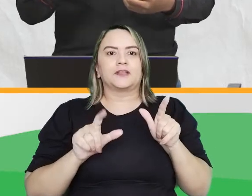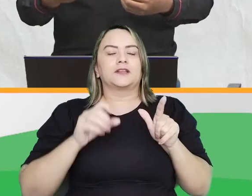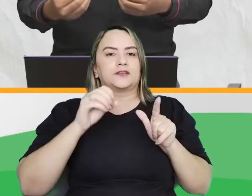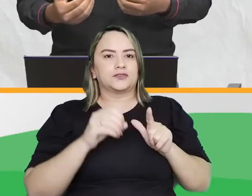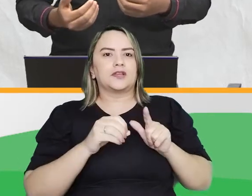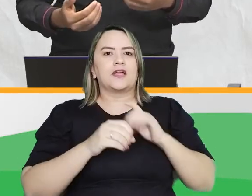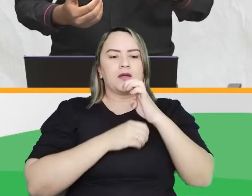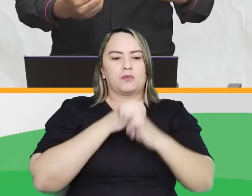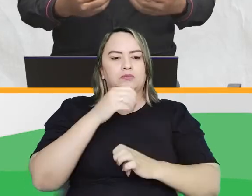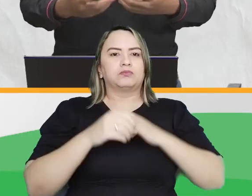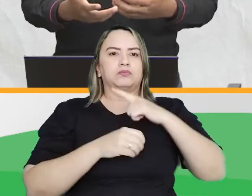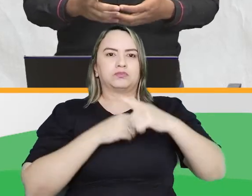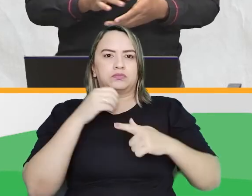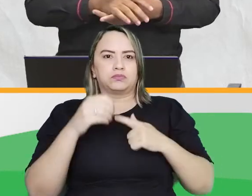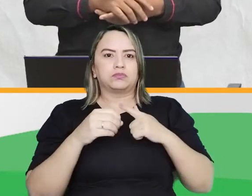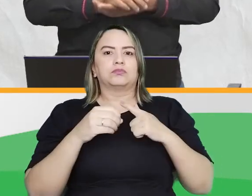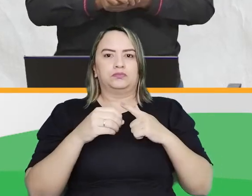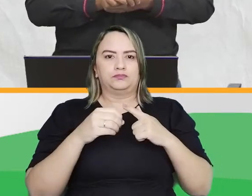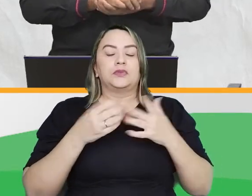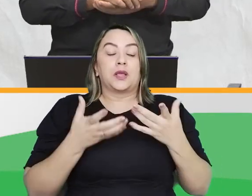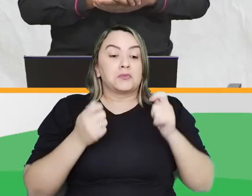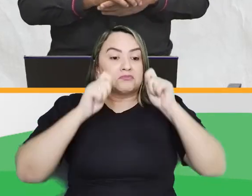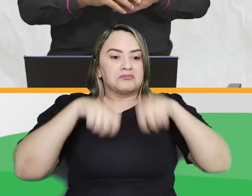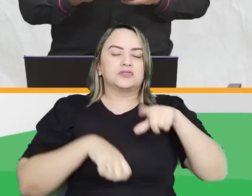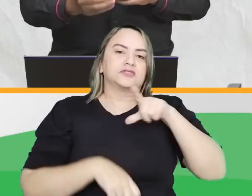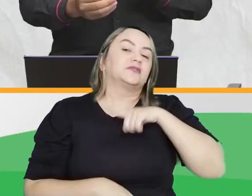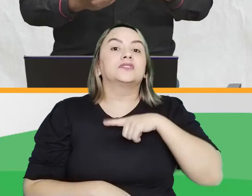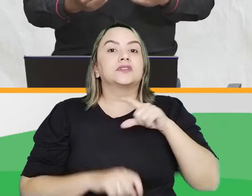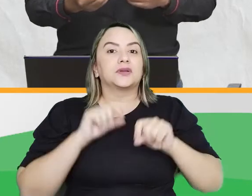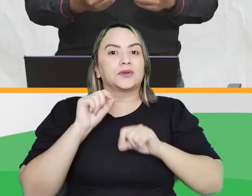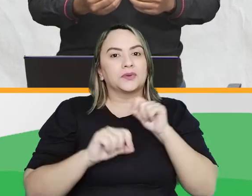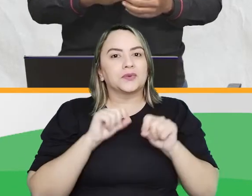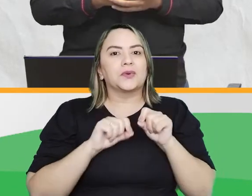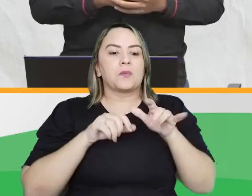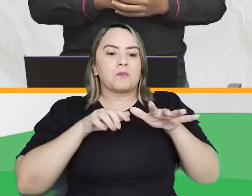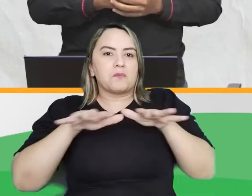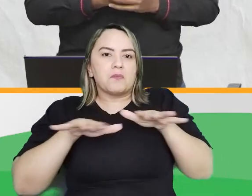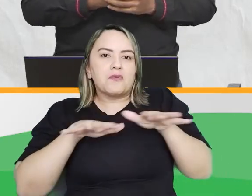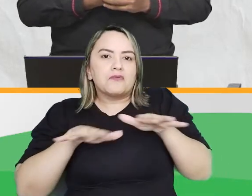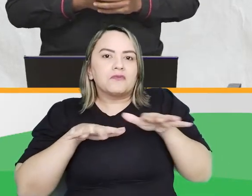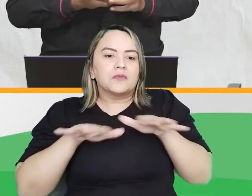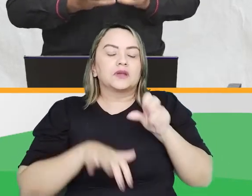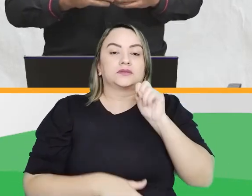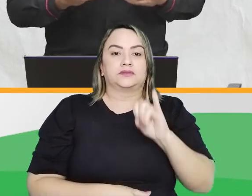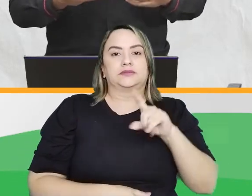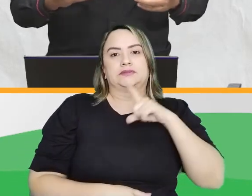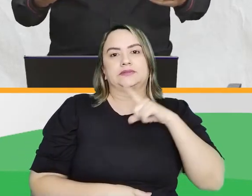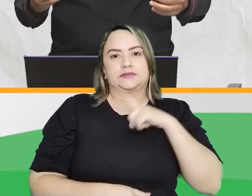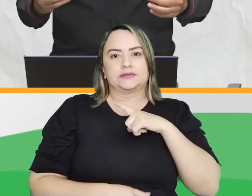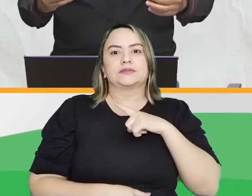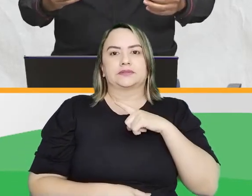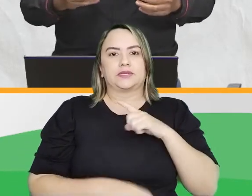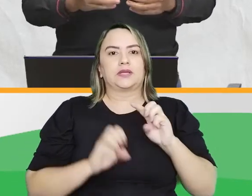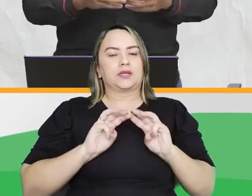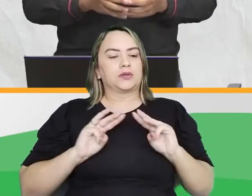das características do material que você está trabalhando, você pode ter mais ou menos movimentação desses elétrons. Quando você trabalha